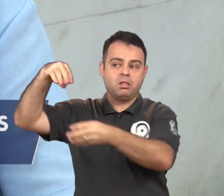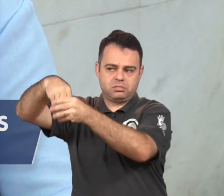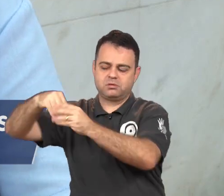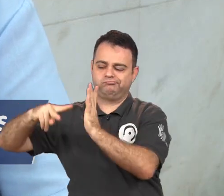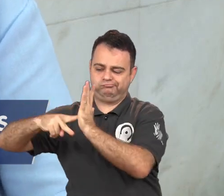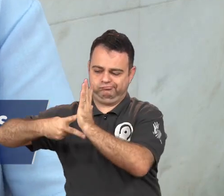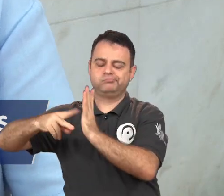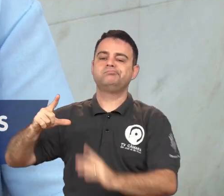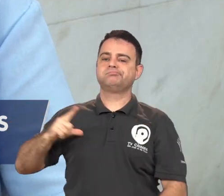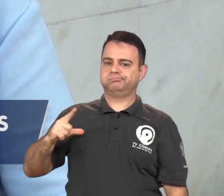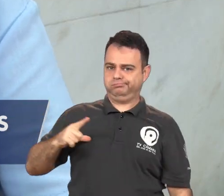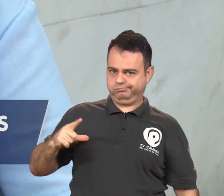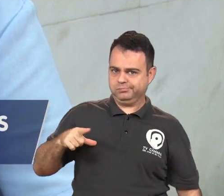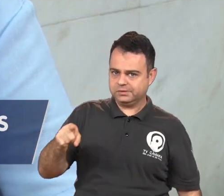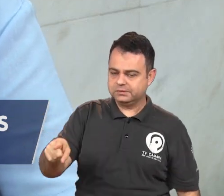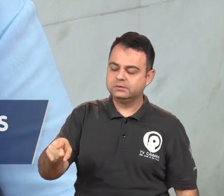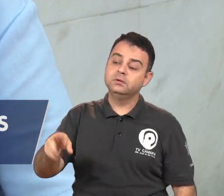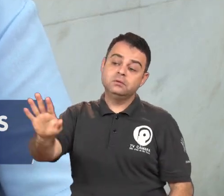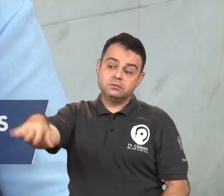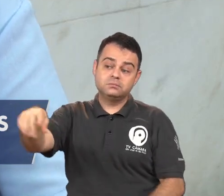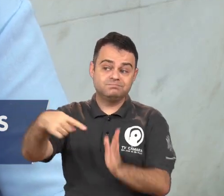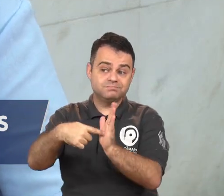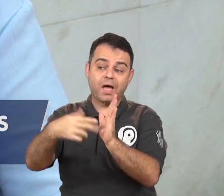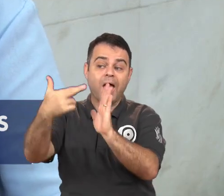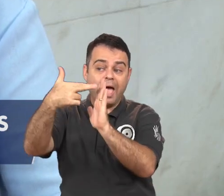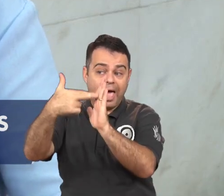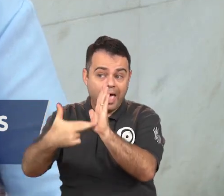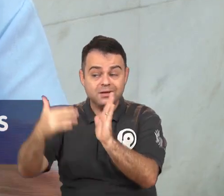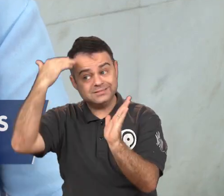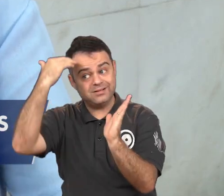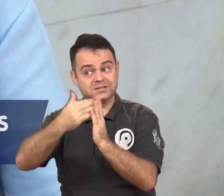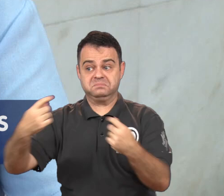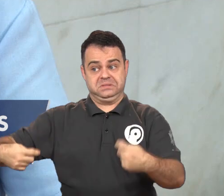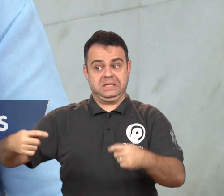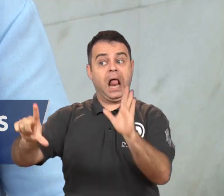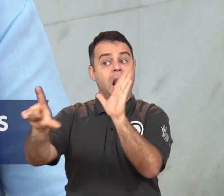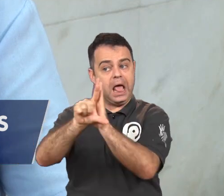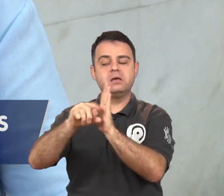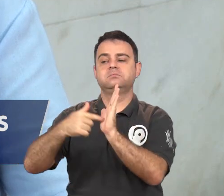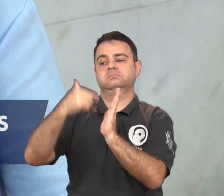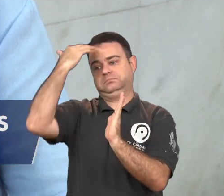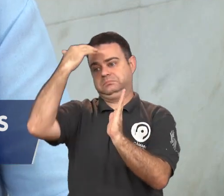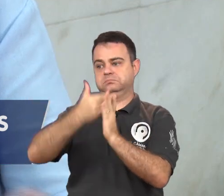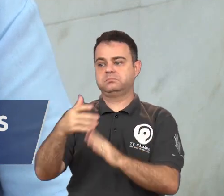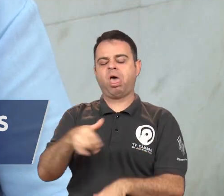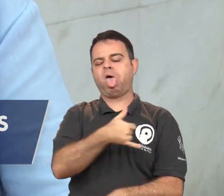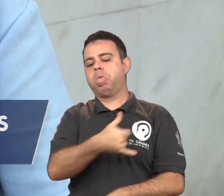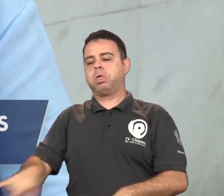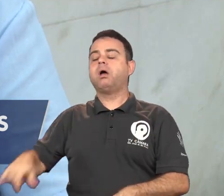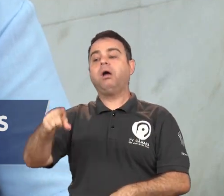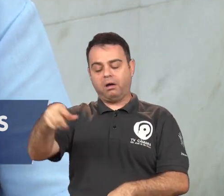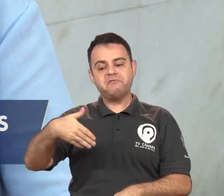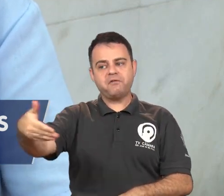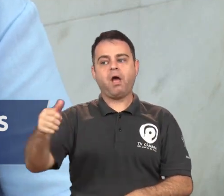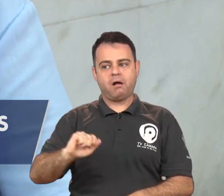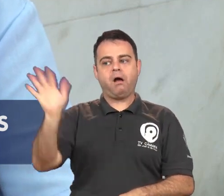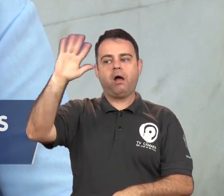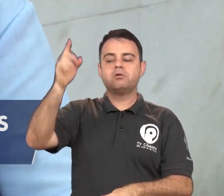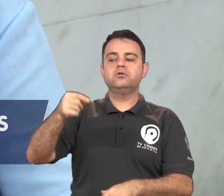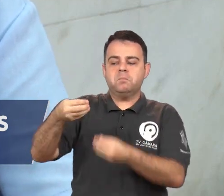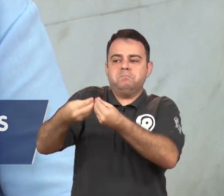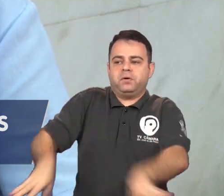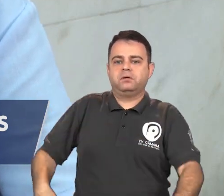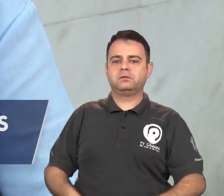sempre digo, siga o que está ali, porque se você descumprir, você vai pagar mais caro. Só que com as terceirizadas é